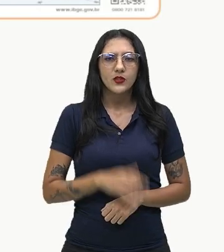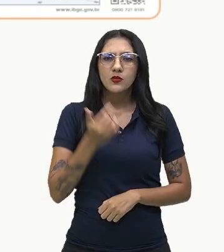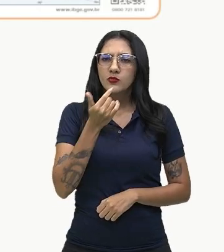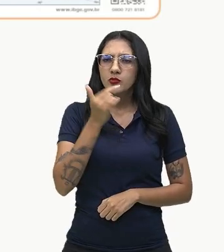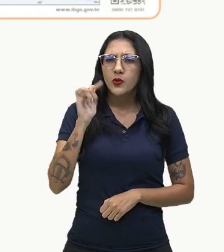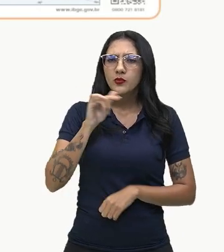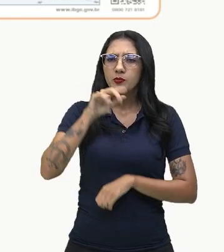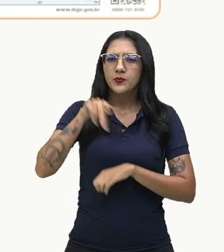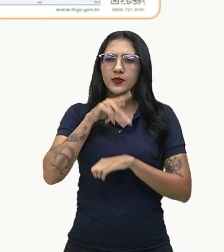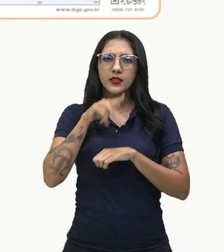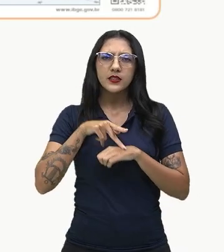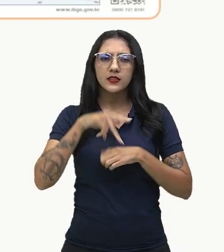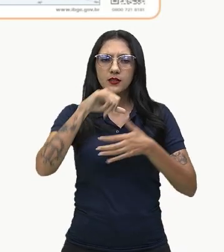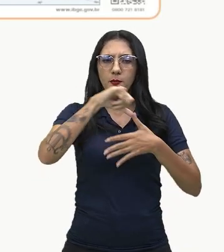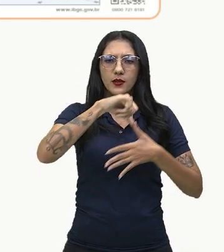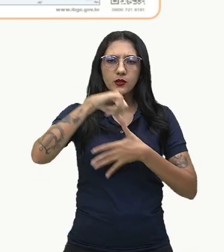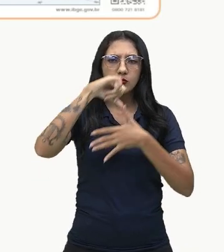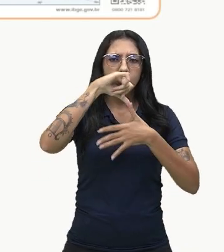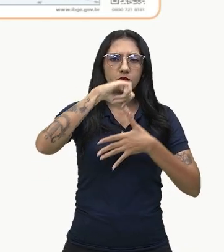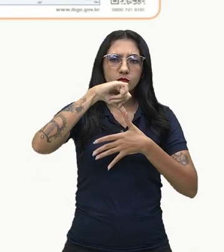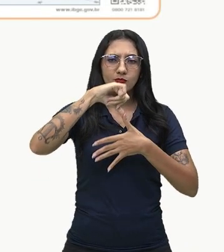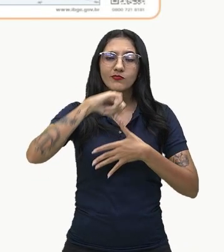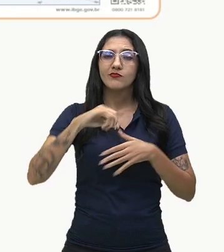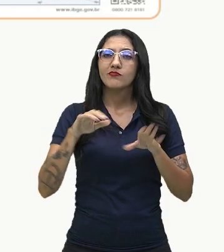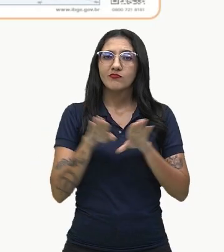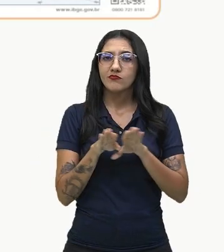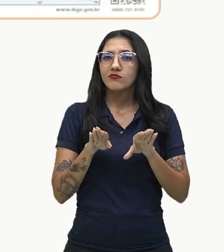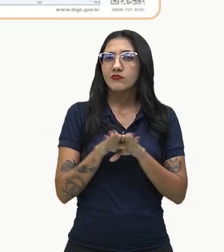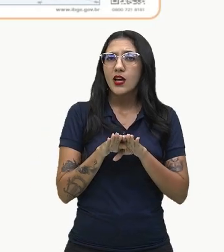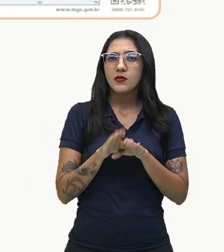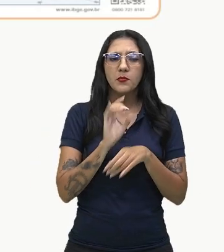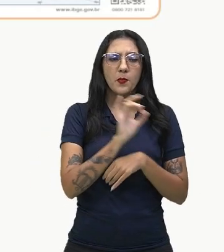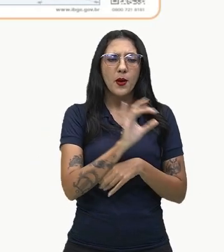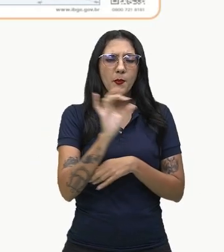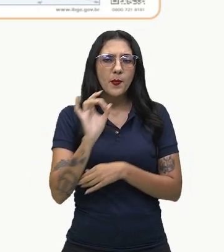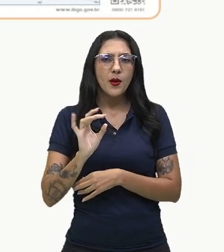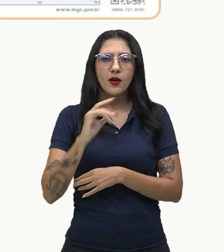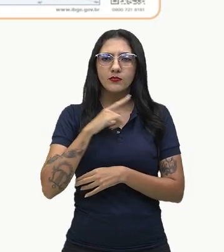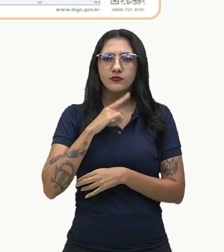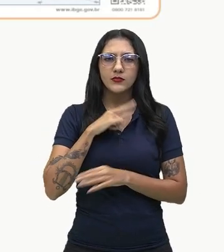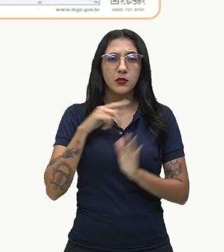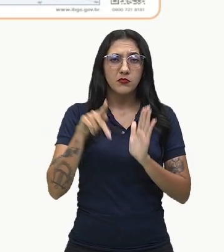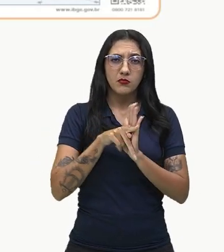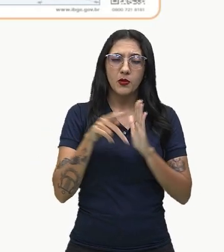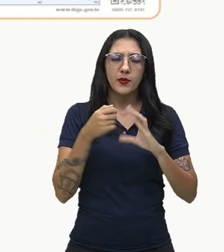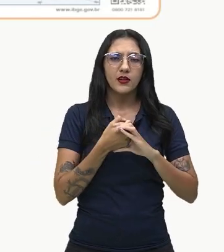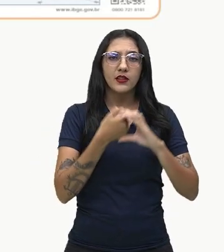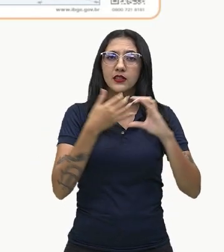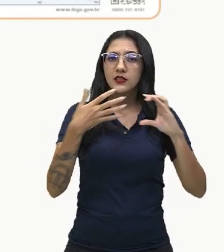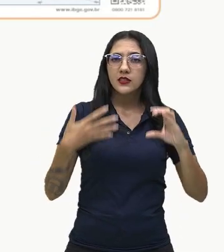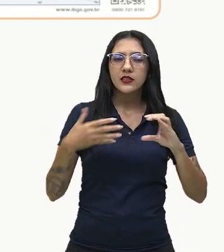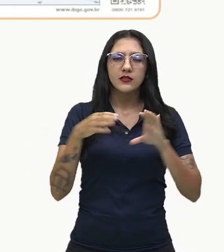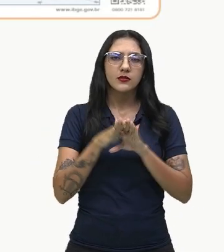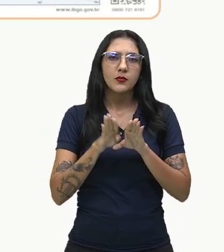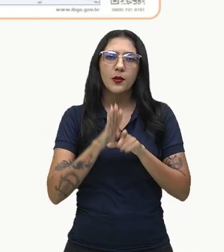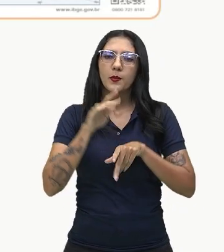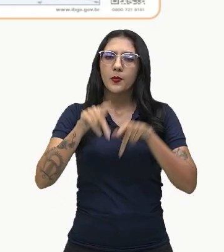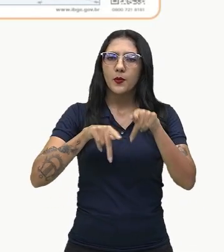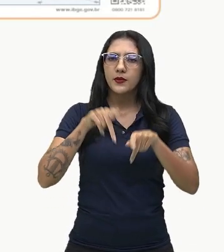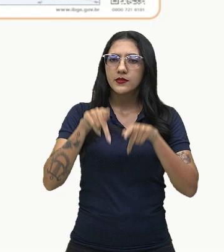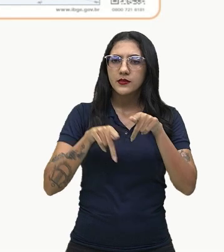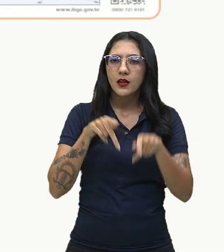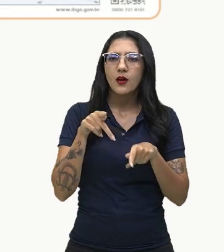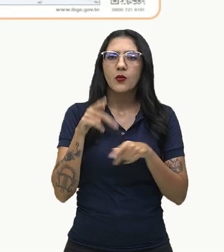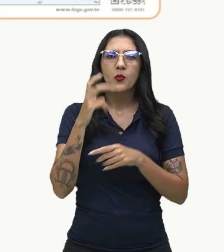né, cada um deles também ali com as suas próprias características, com a sua população, cada